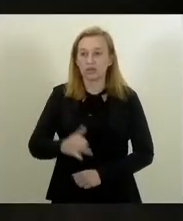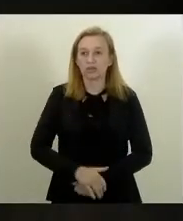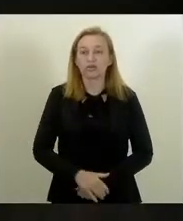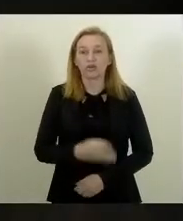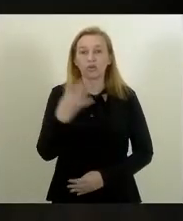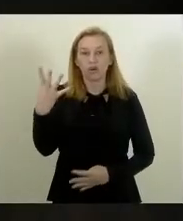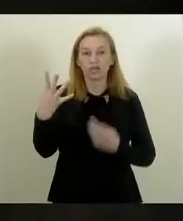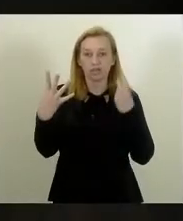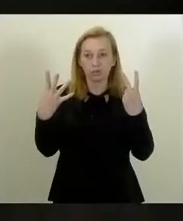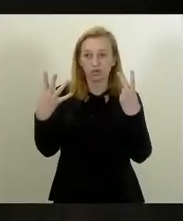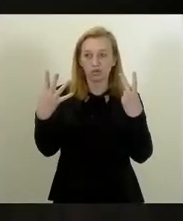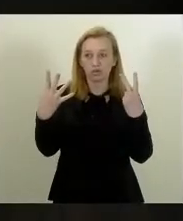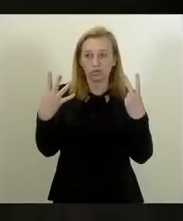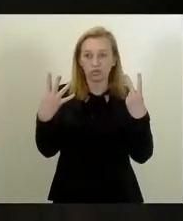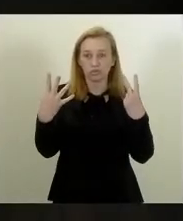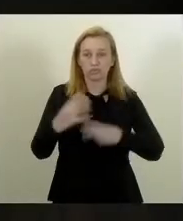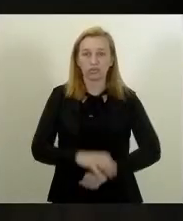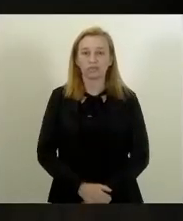4-2.